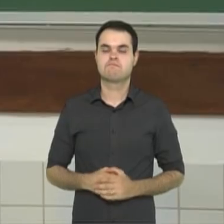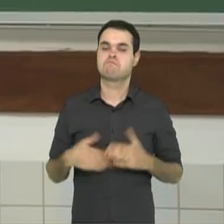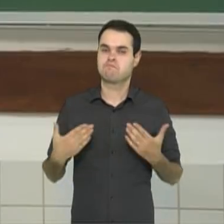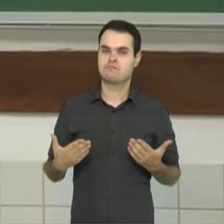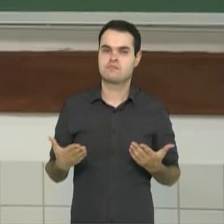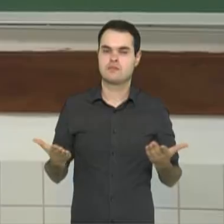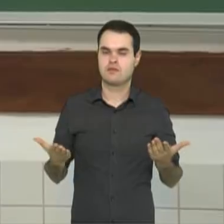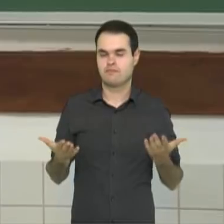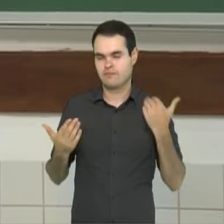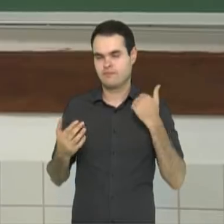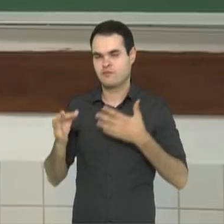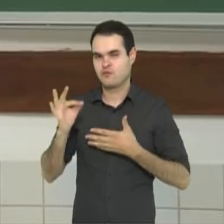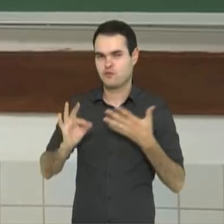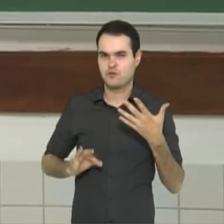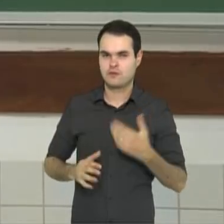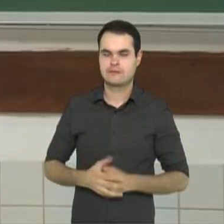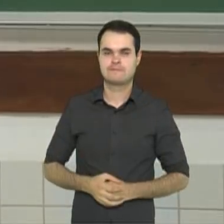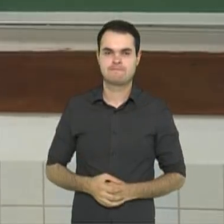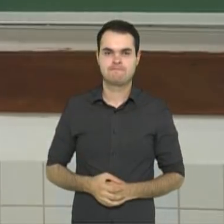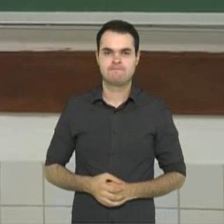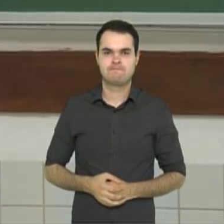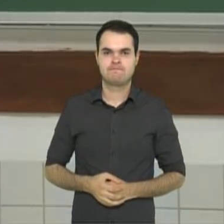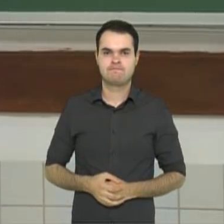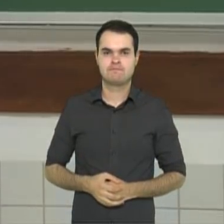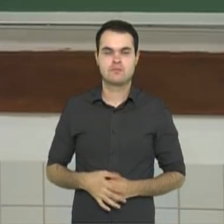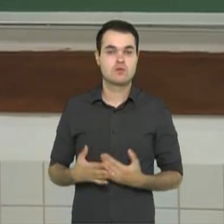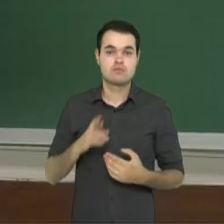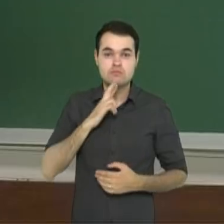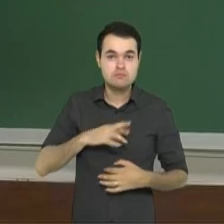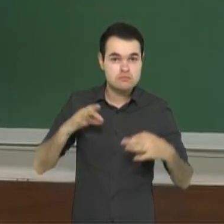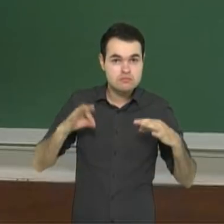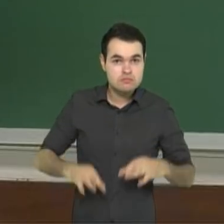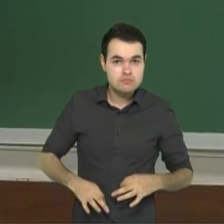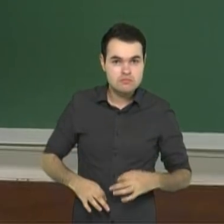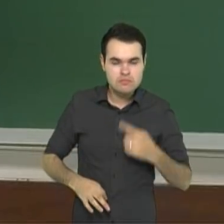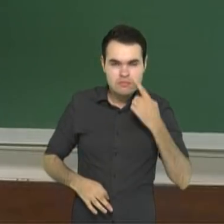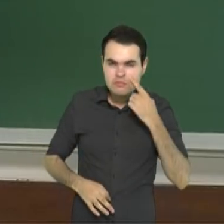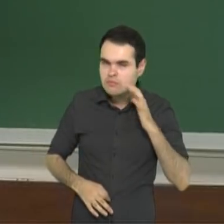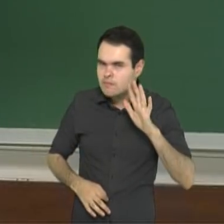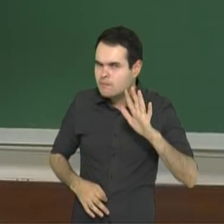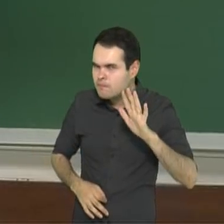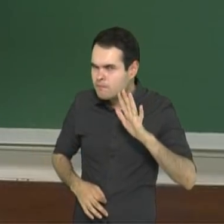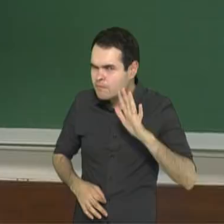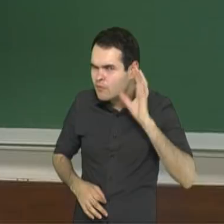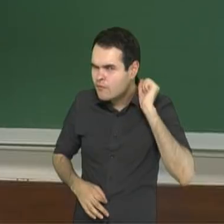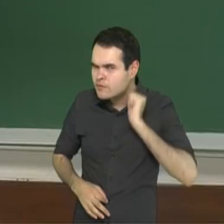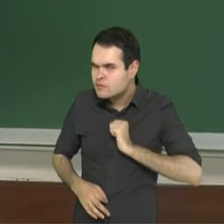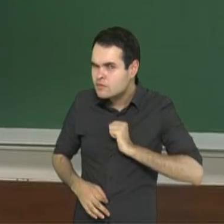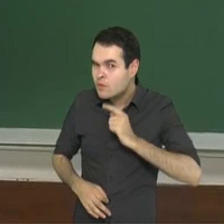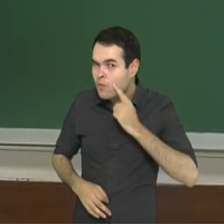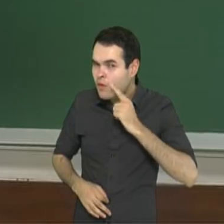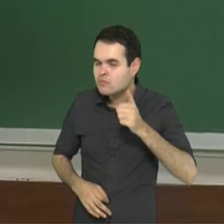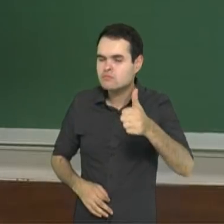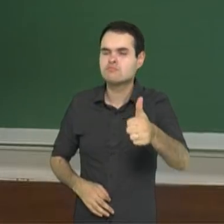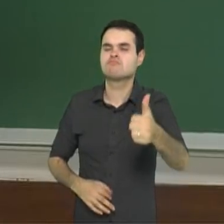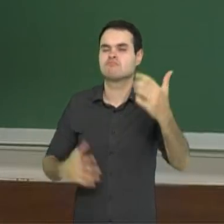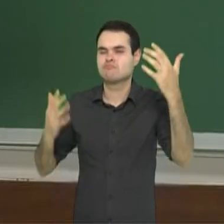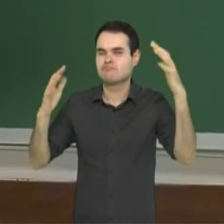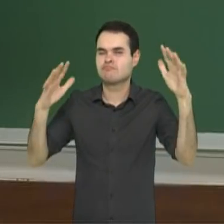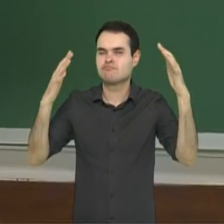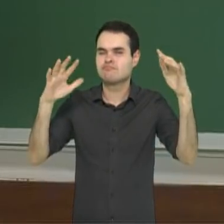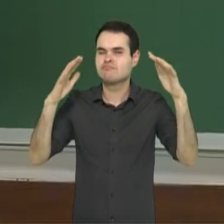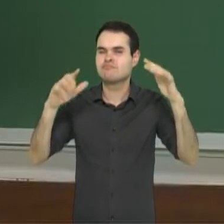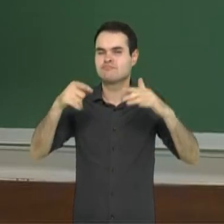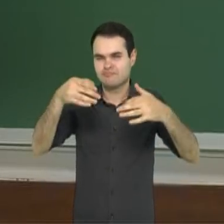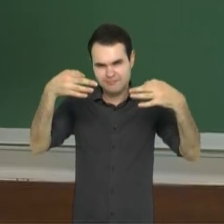Então, galera, vamos corrigir? Vamos lá? Qual é a resposta certa? Deixa eu ouvir, peraí. Vamos ver. Isso,